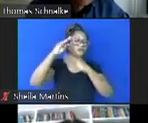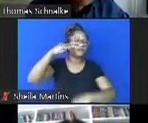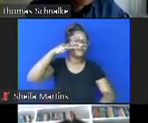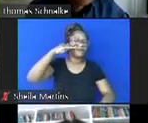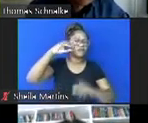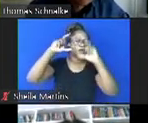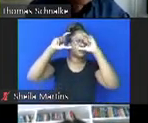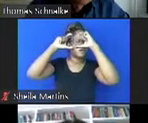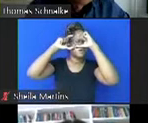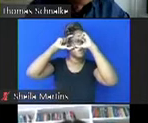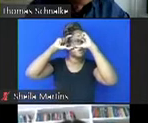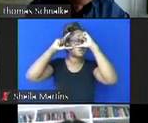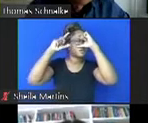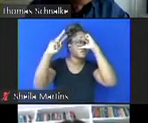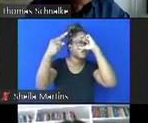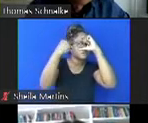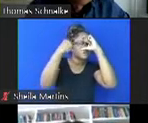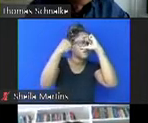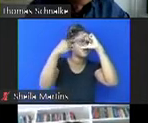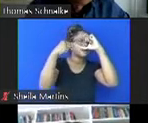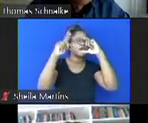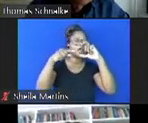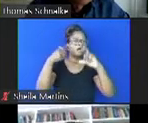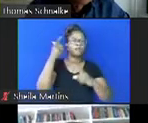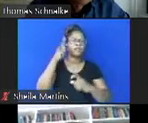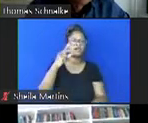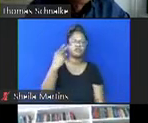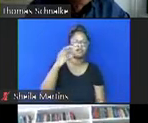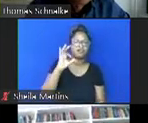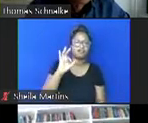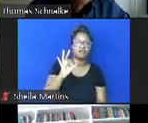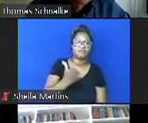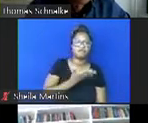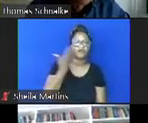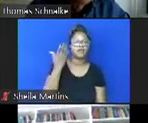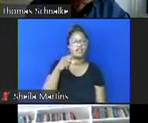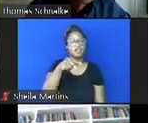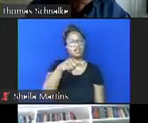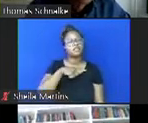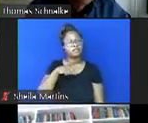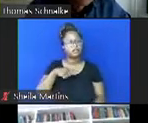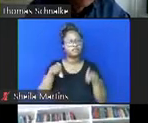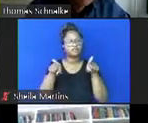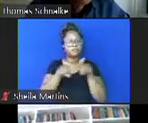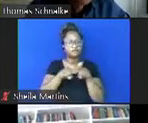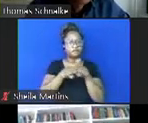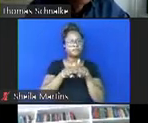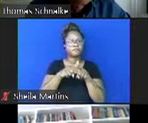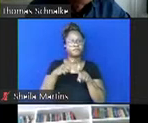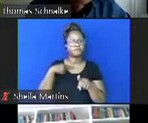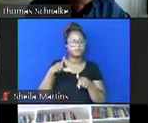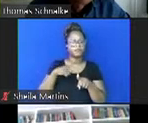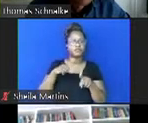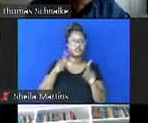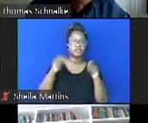para fins de ilustração e impressão. Aqui nós temos o mulage, que vemos o lado esquerdo, nós temos